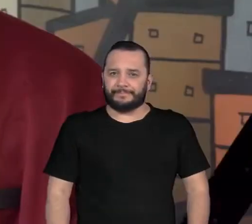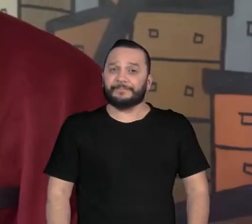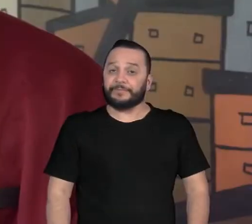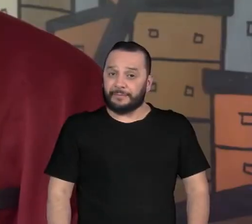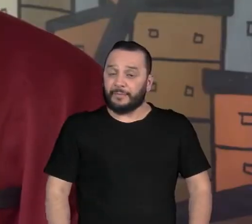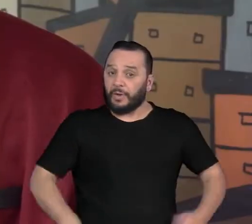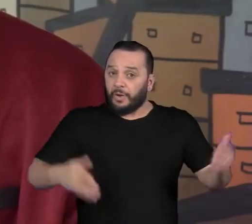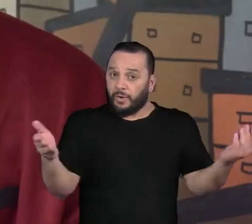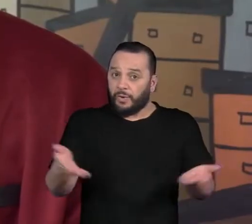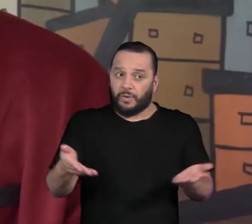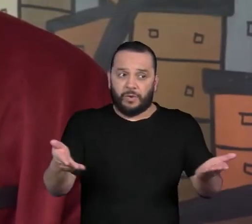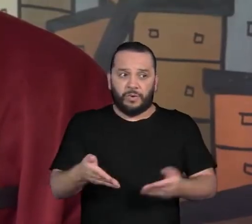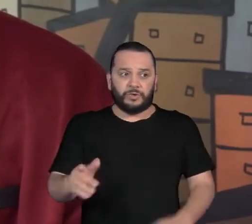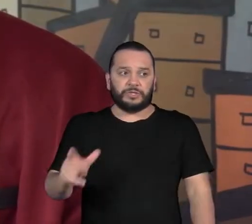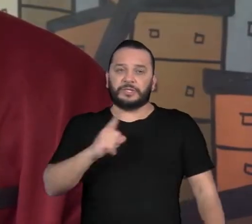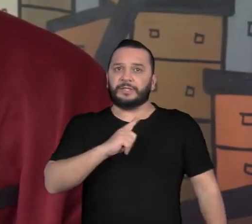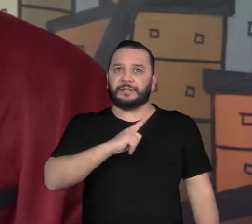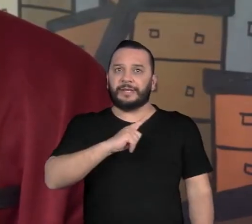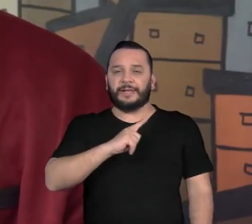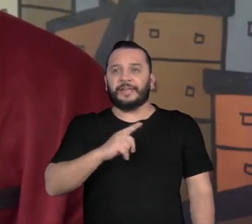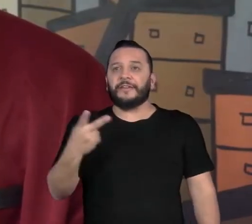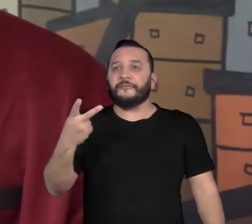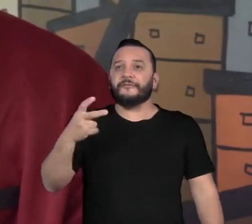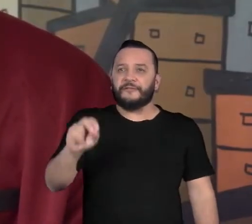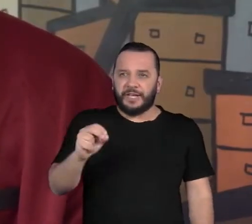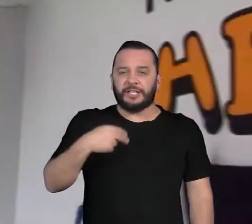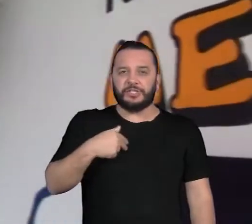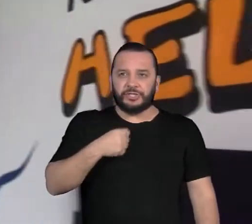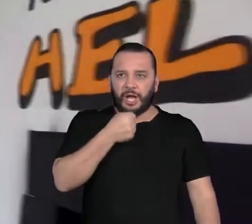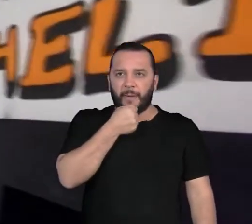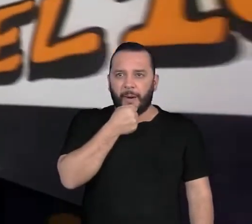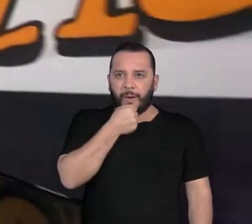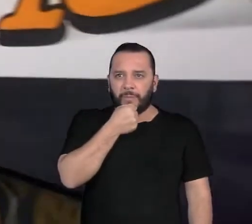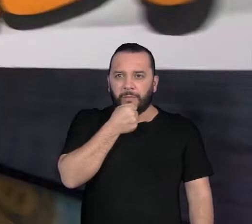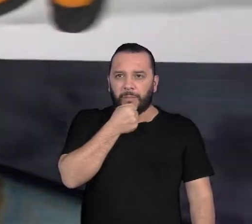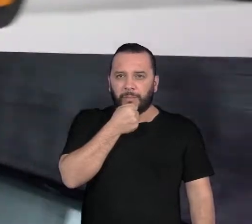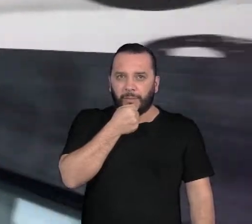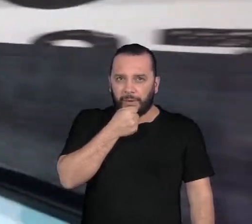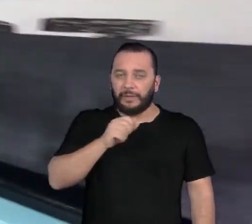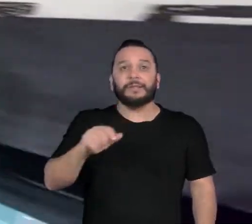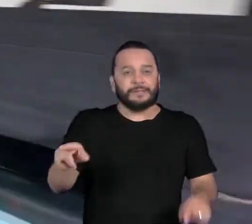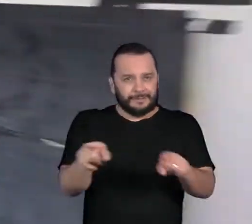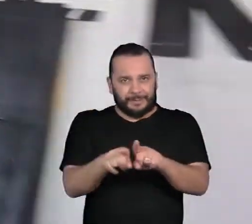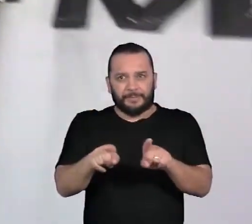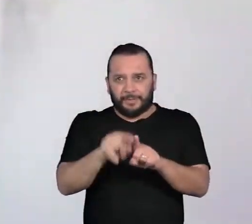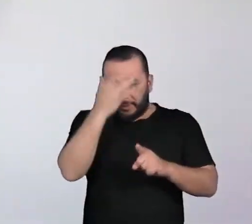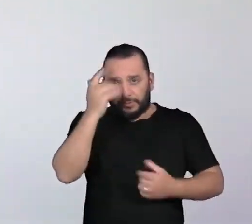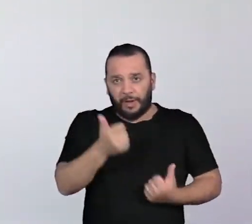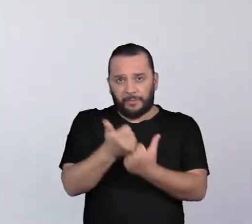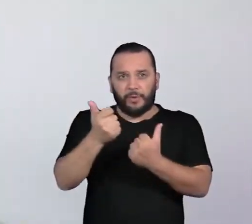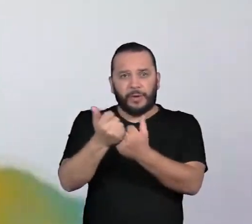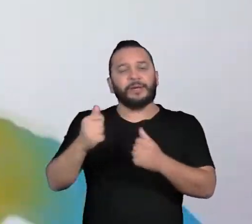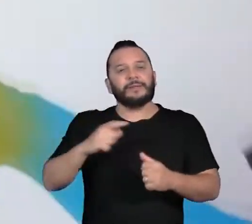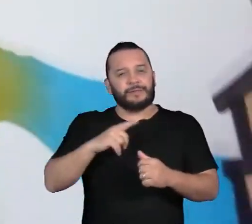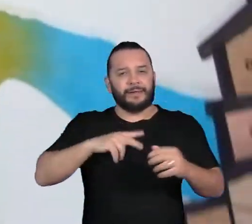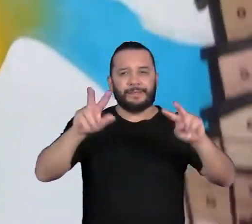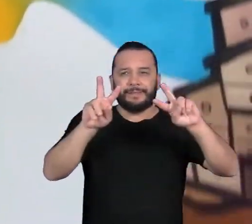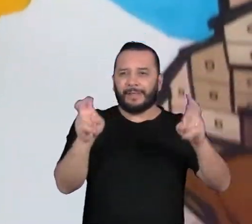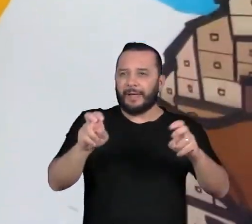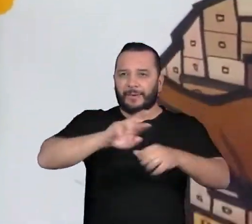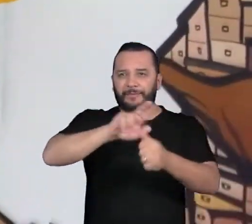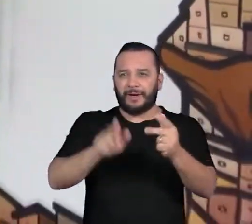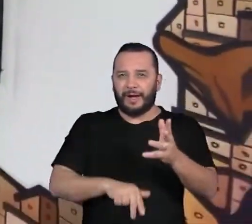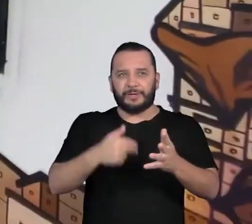Hoje a gente tem em torno de 20 locutores e colaboradores, né? E cada programa acaba trabalhando num tema específico, né? Então um é voltado à educação,